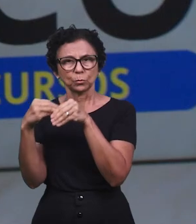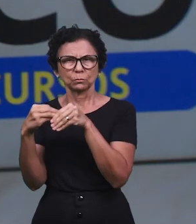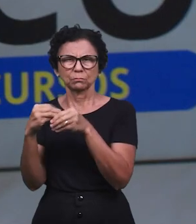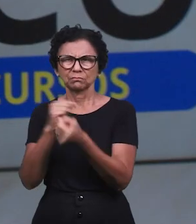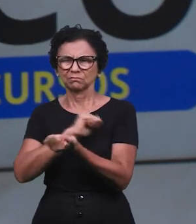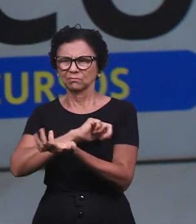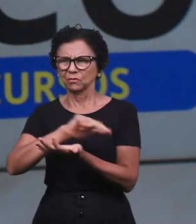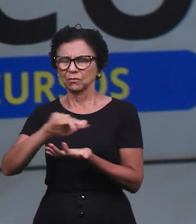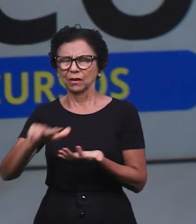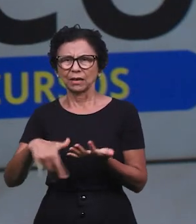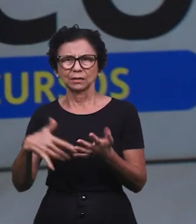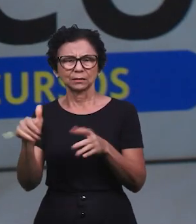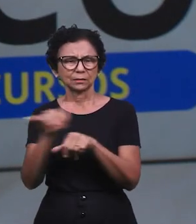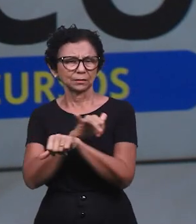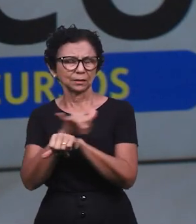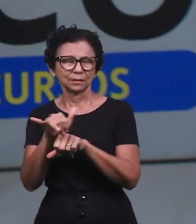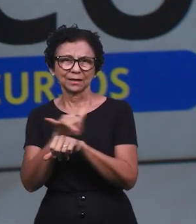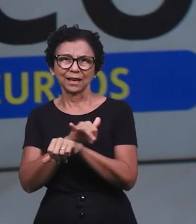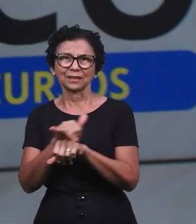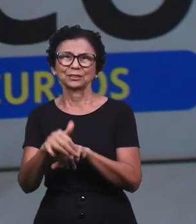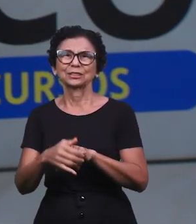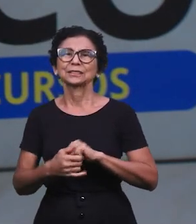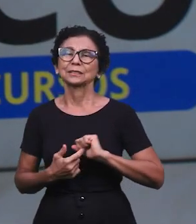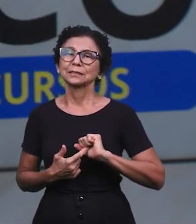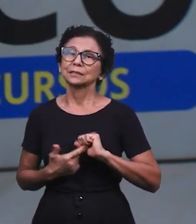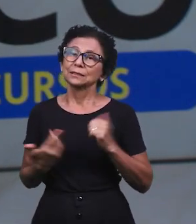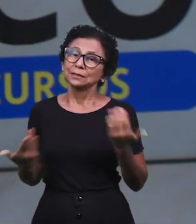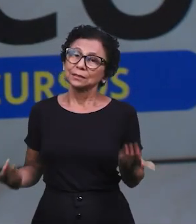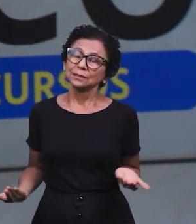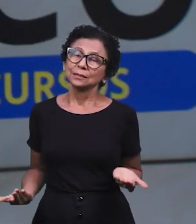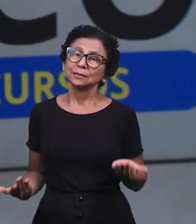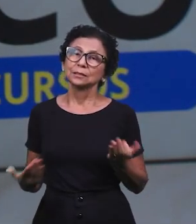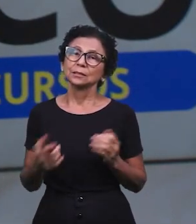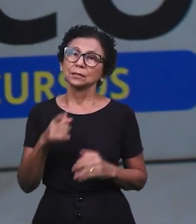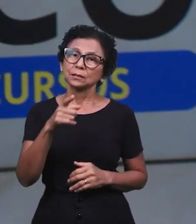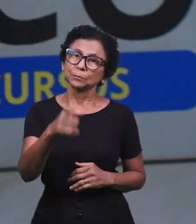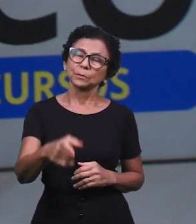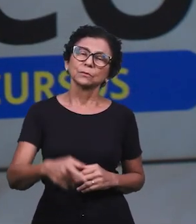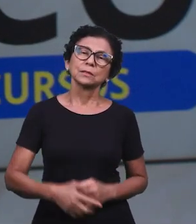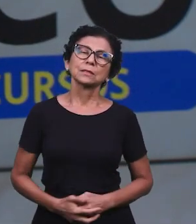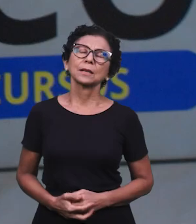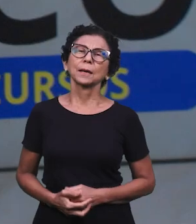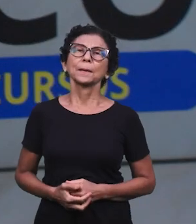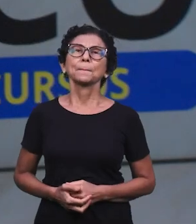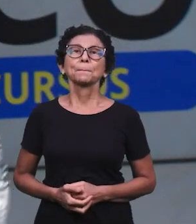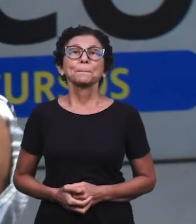vários métodos, são várias técnicas que a gente apresenta para você, para que vocês possam